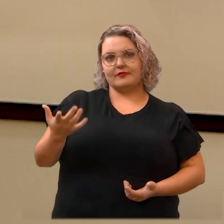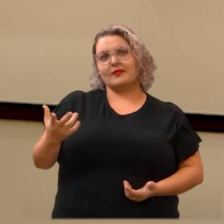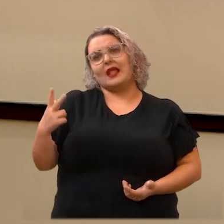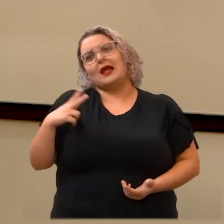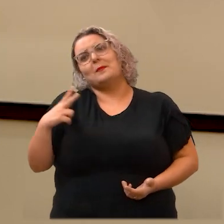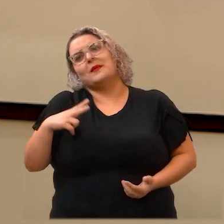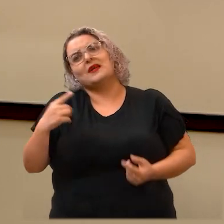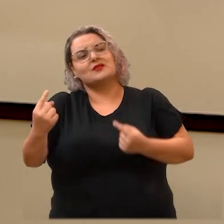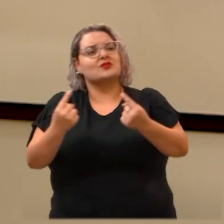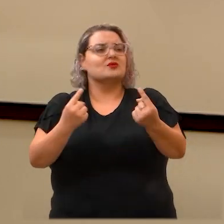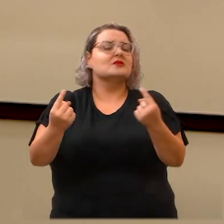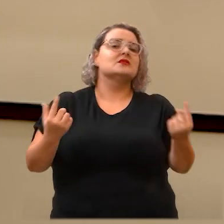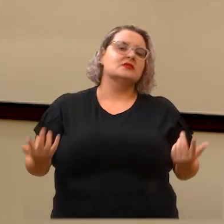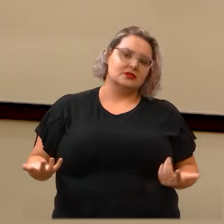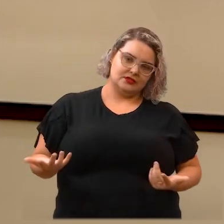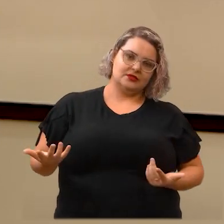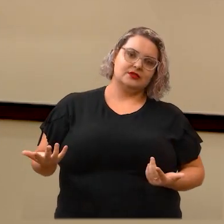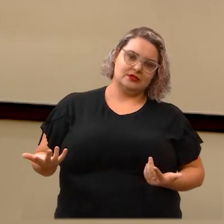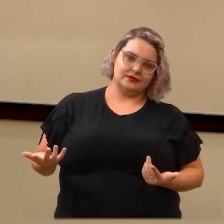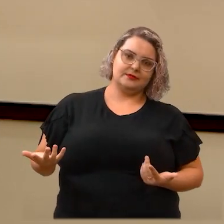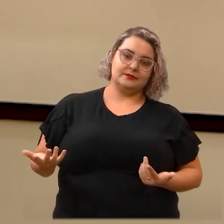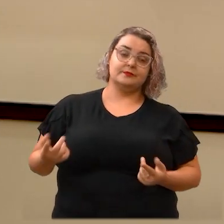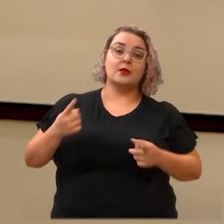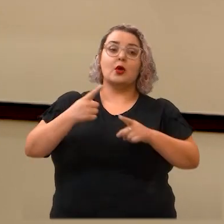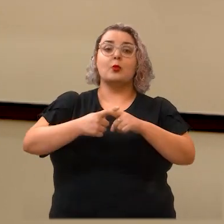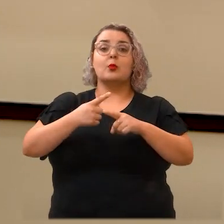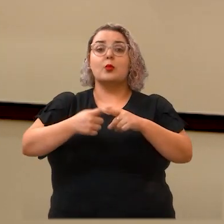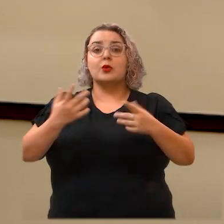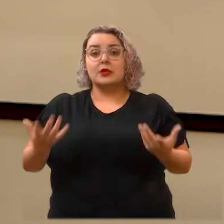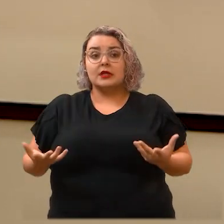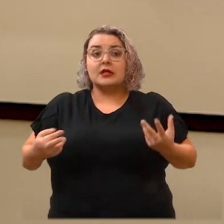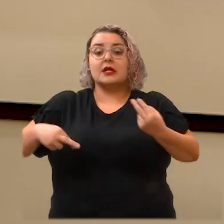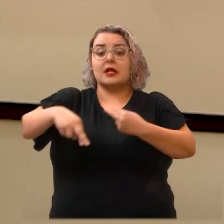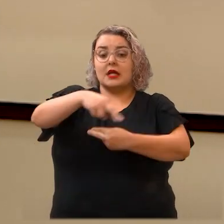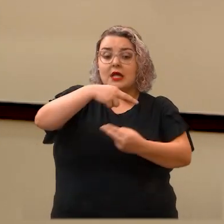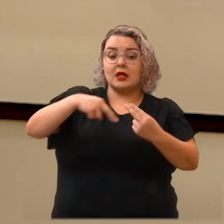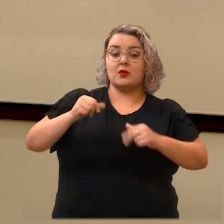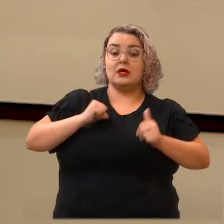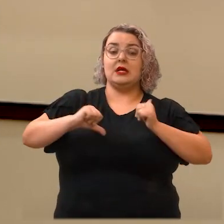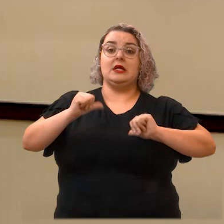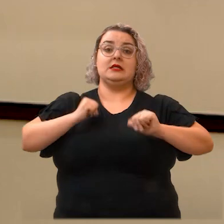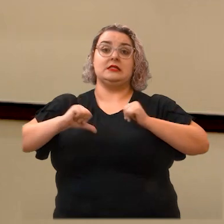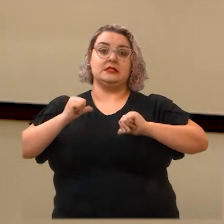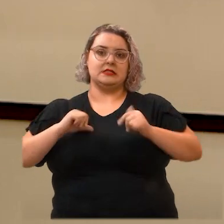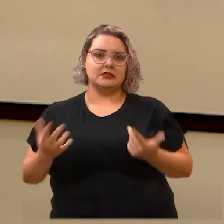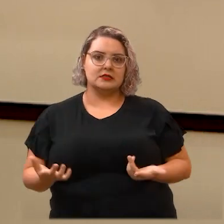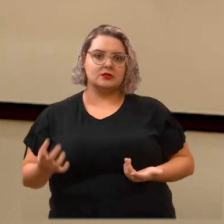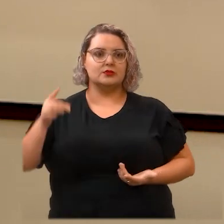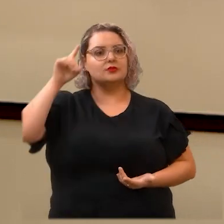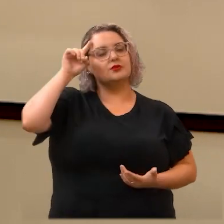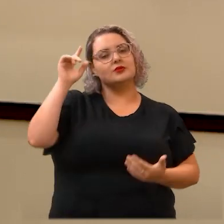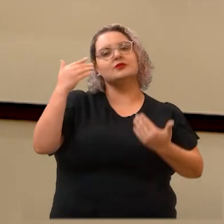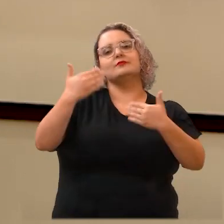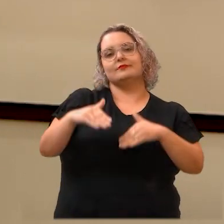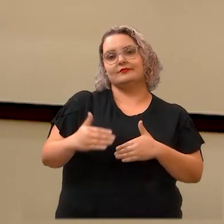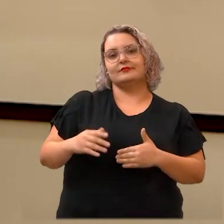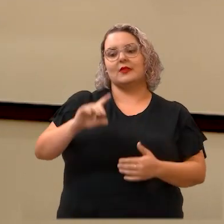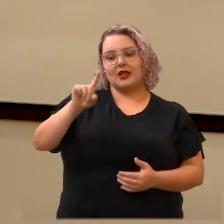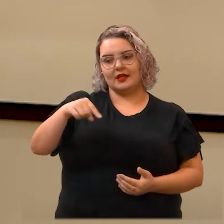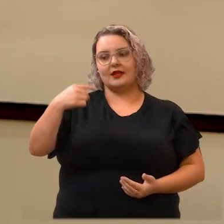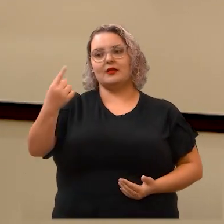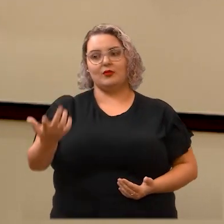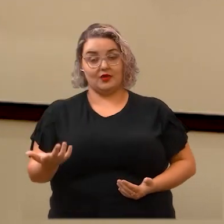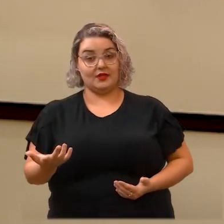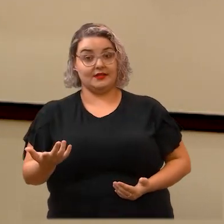da prova era uma coisa muito pessoal né porque tá muito relacionado a ansiedade do dia da prova que vai ser